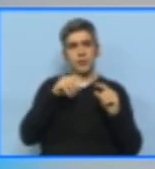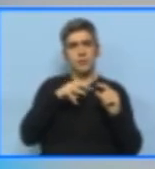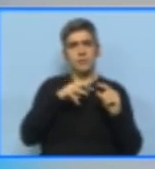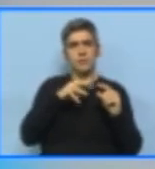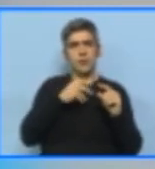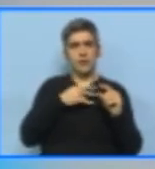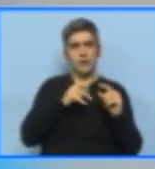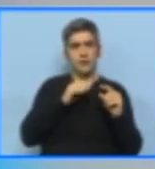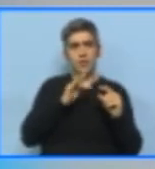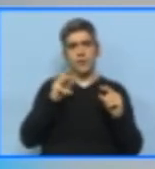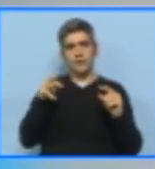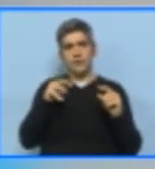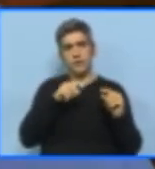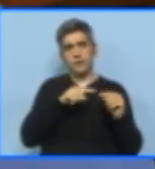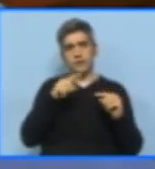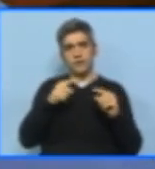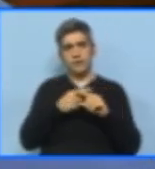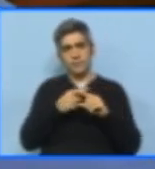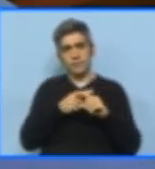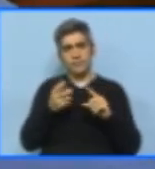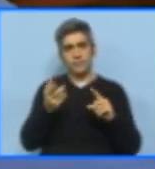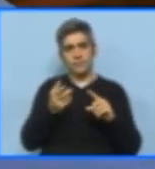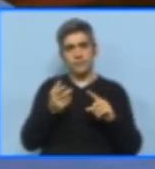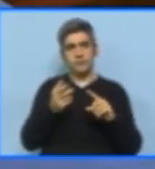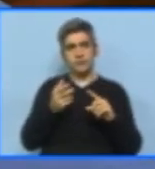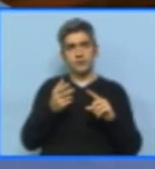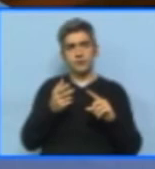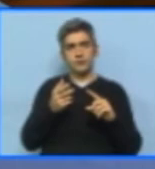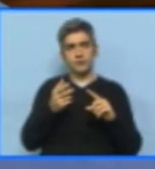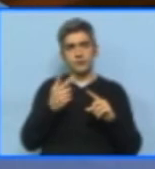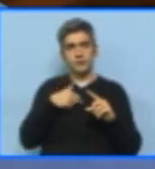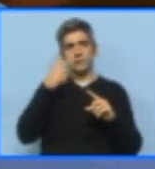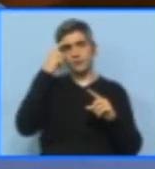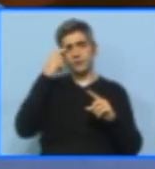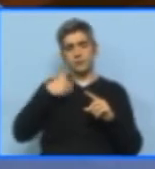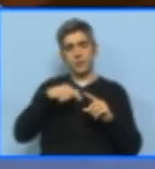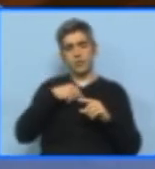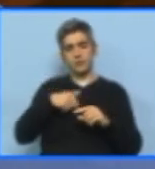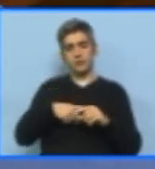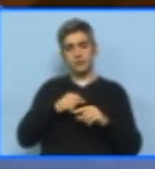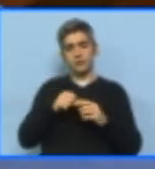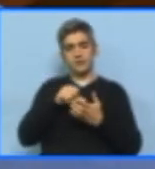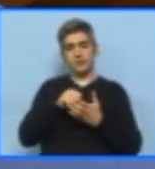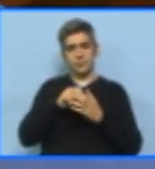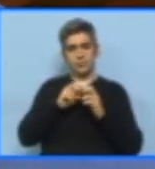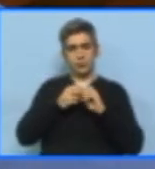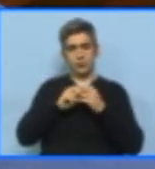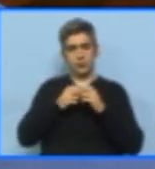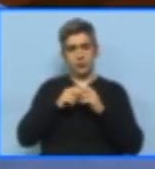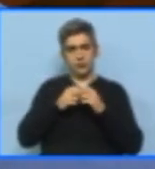FM. Não é? E é muito interessante porque às vezes julgamos que o nosso umbigo é o centro dos